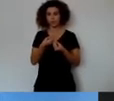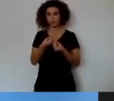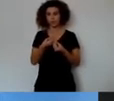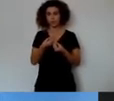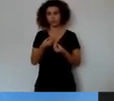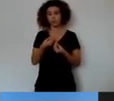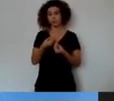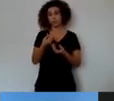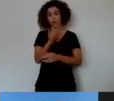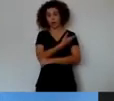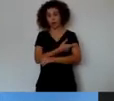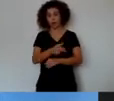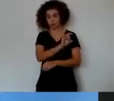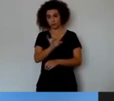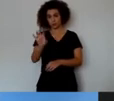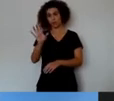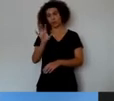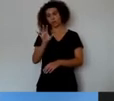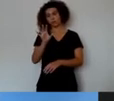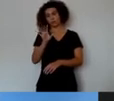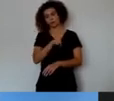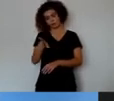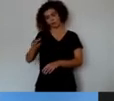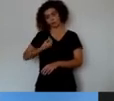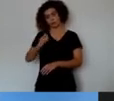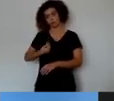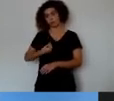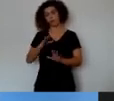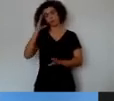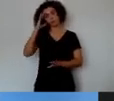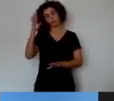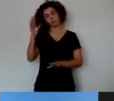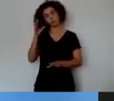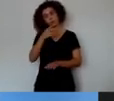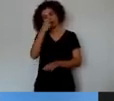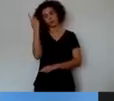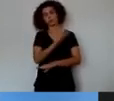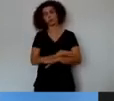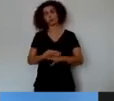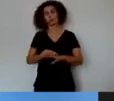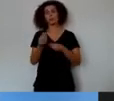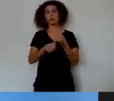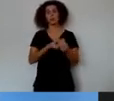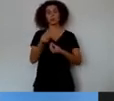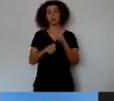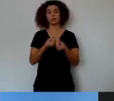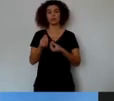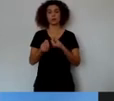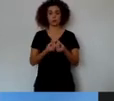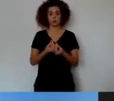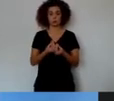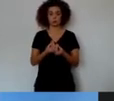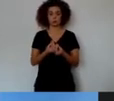participando, mas fica aberto para todo mundo, assim, principalmente para as pessoas brancas, assim. Como que é para vocês, assim, onde vocês